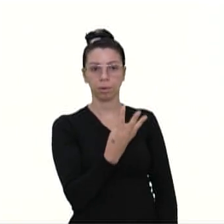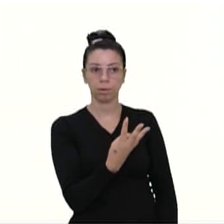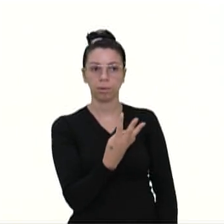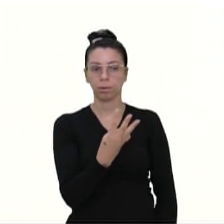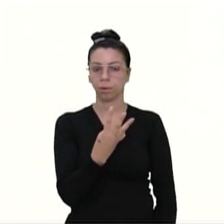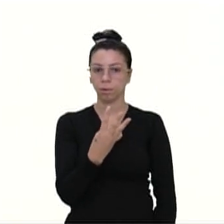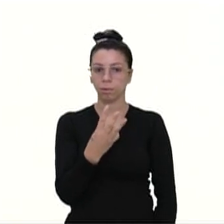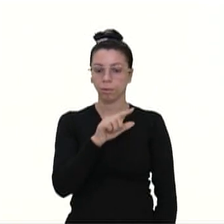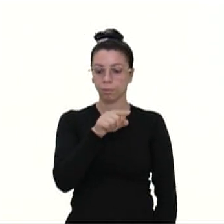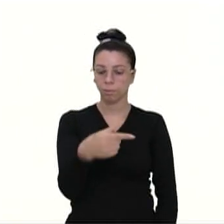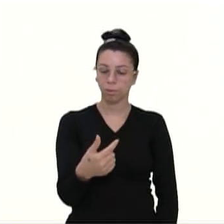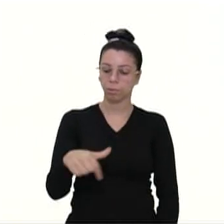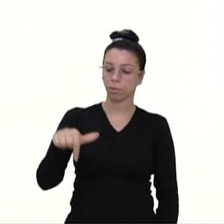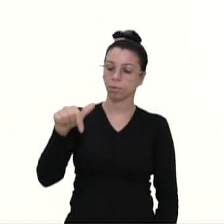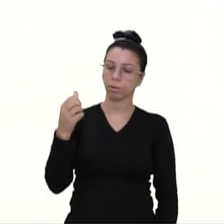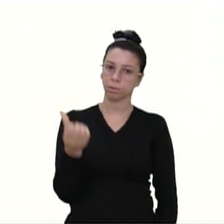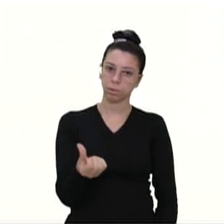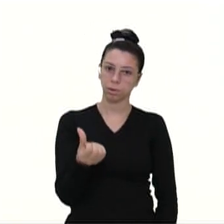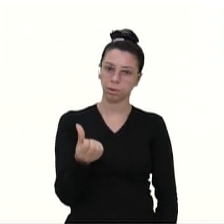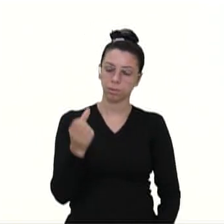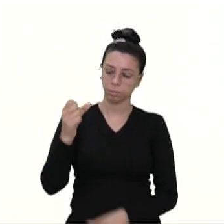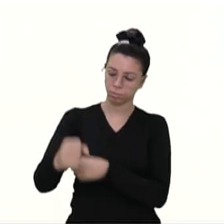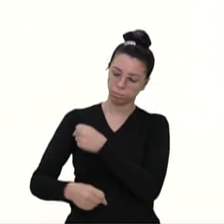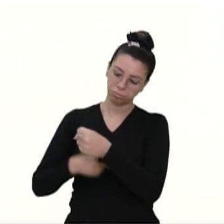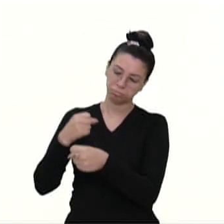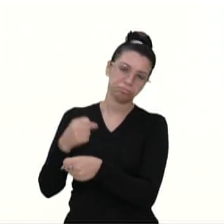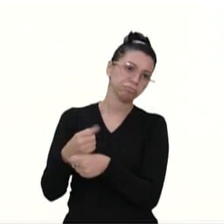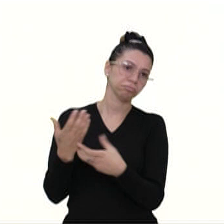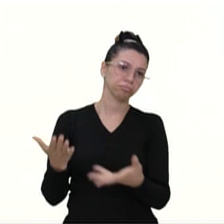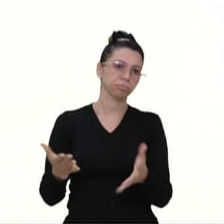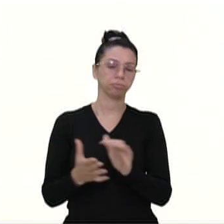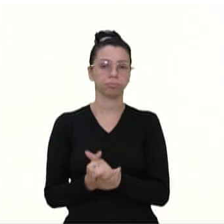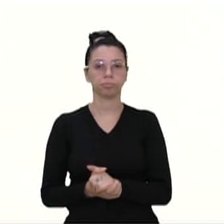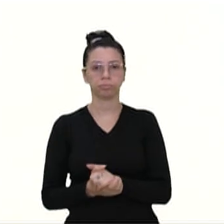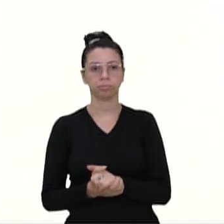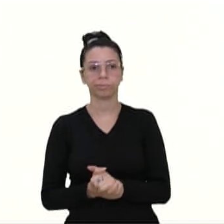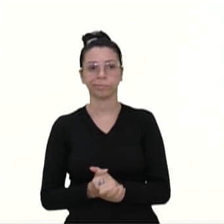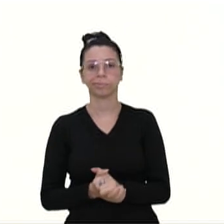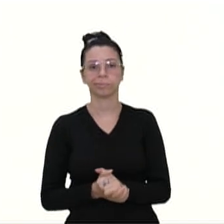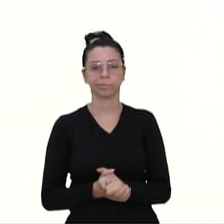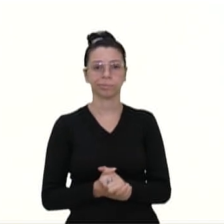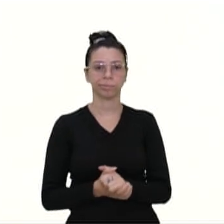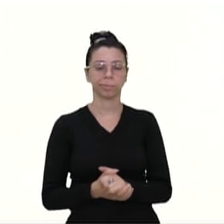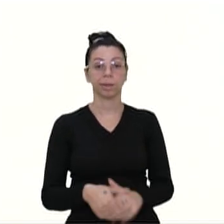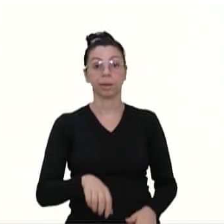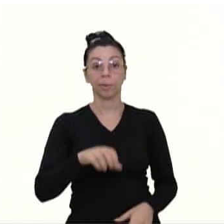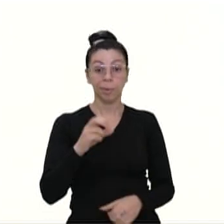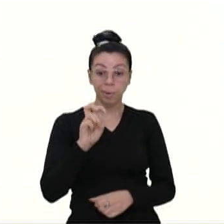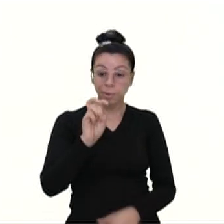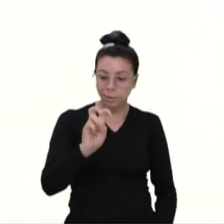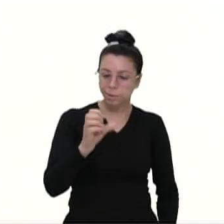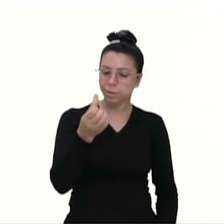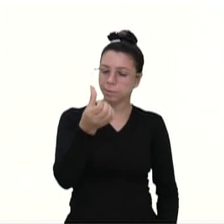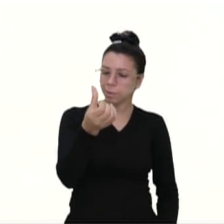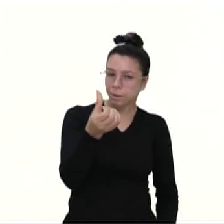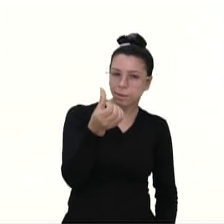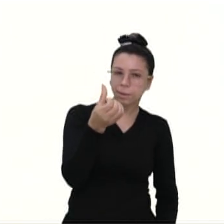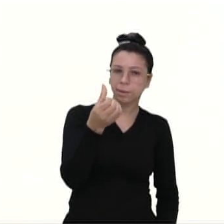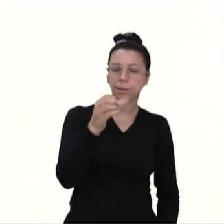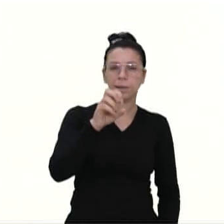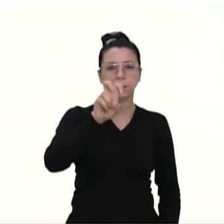53,6 anos. Aí você fala assim, professor, são 53 anos e 6 meses